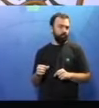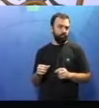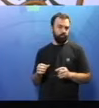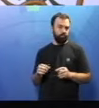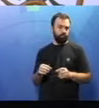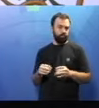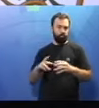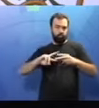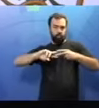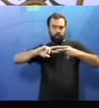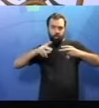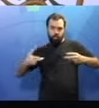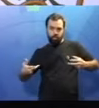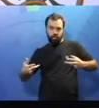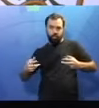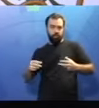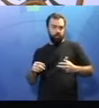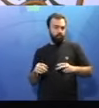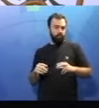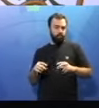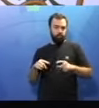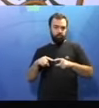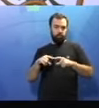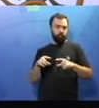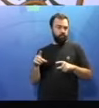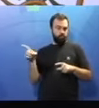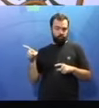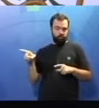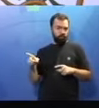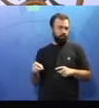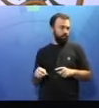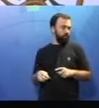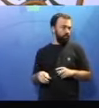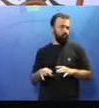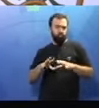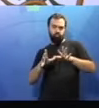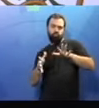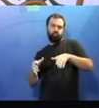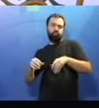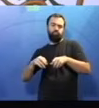está o material genético, o DNA. O DNA nos procariontes se encontra